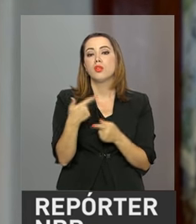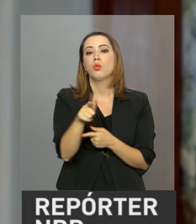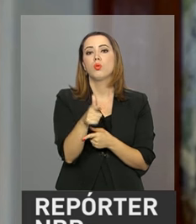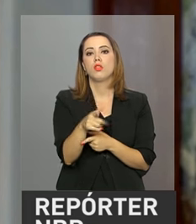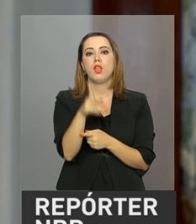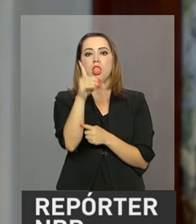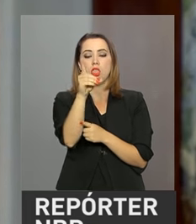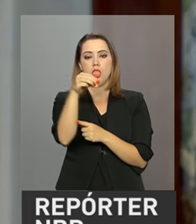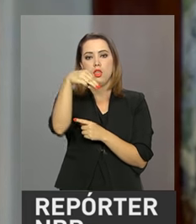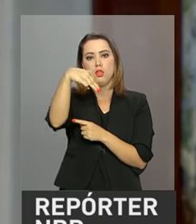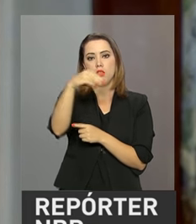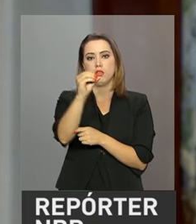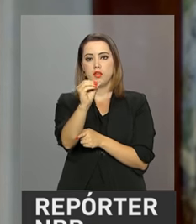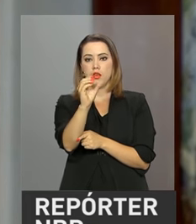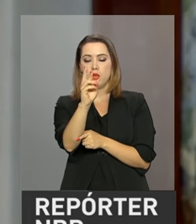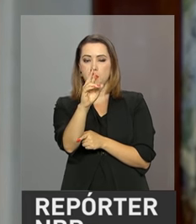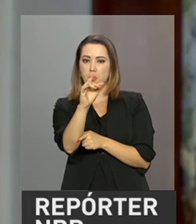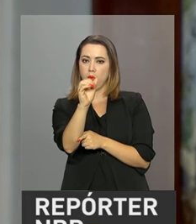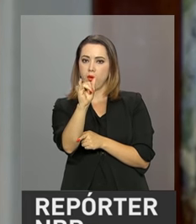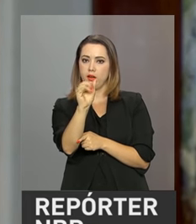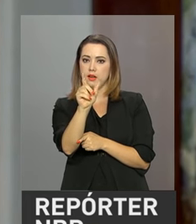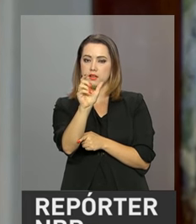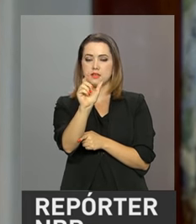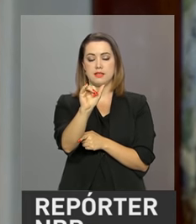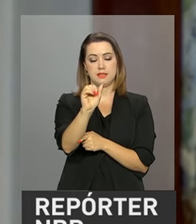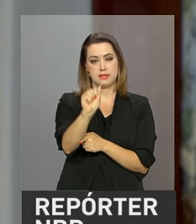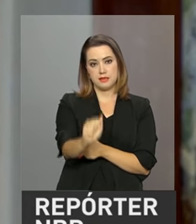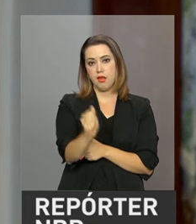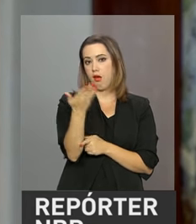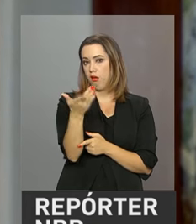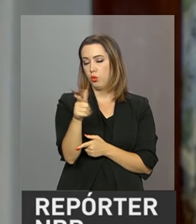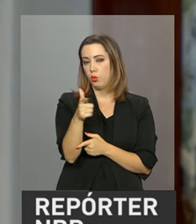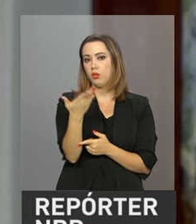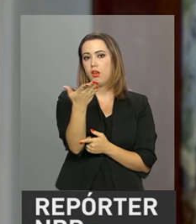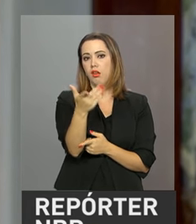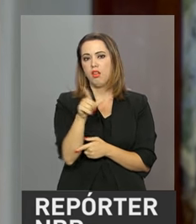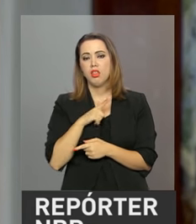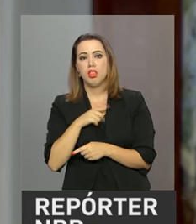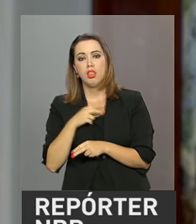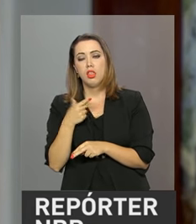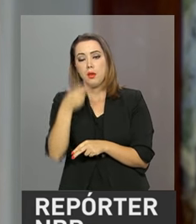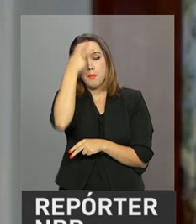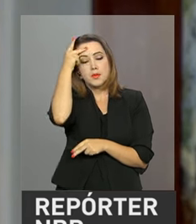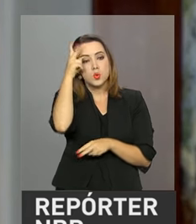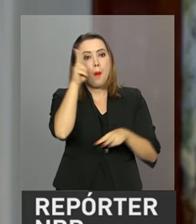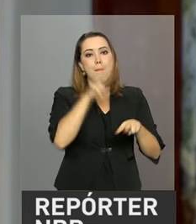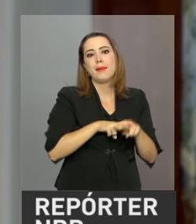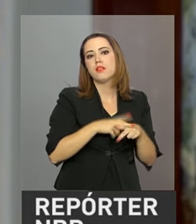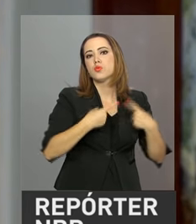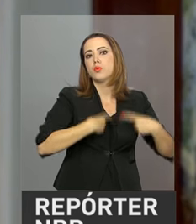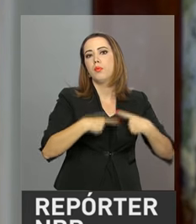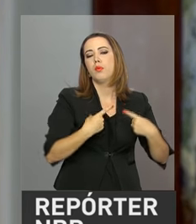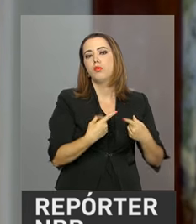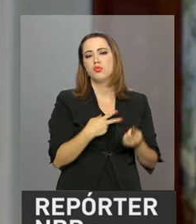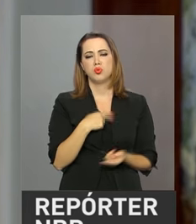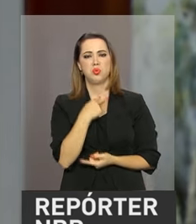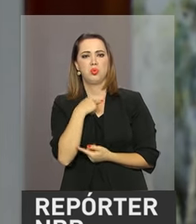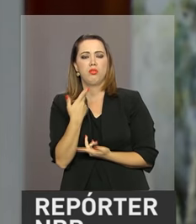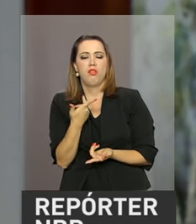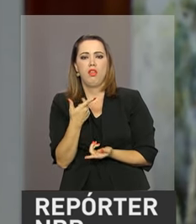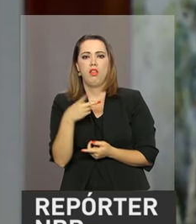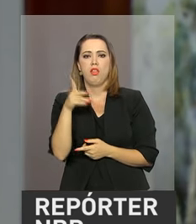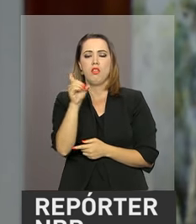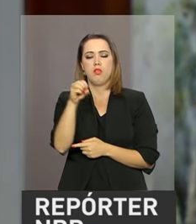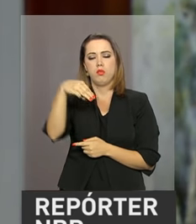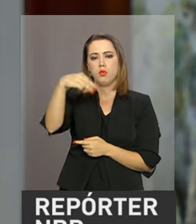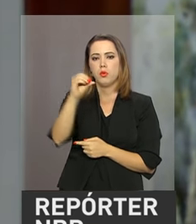democrático. Basta dizer que a Venezuela tem prisioneiros políticos. Um país que tem prisioneiros políticos não vive sob uma democracia. Eu